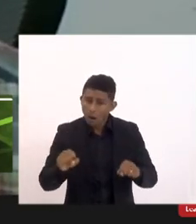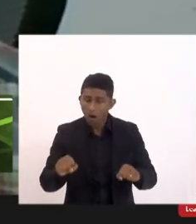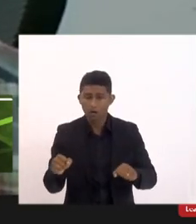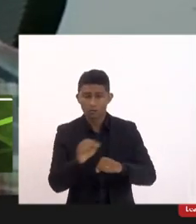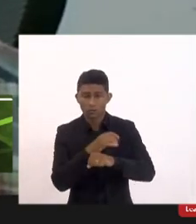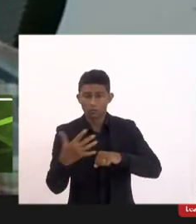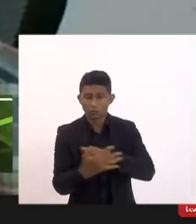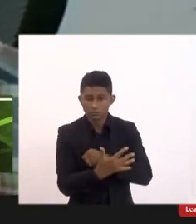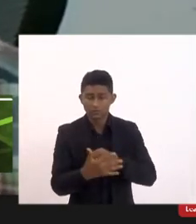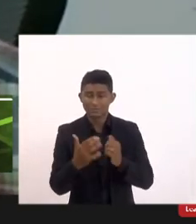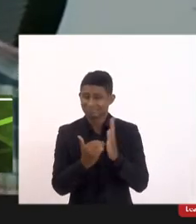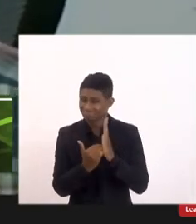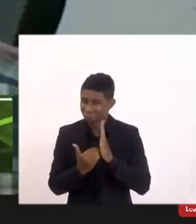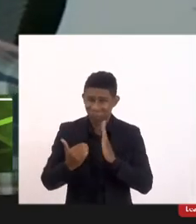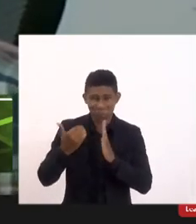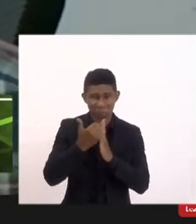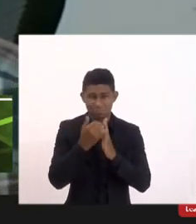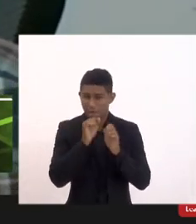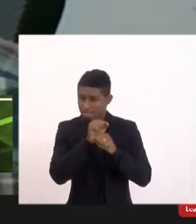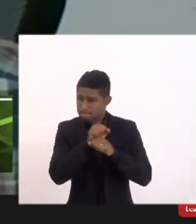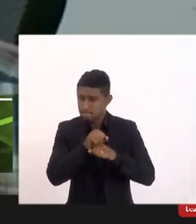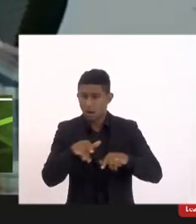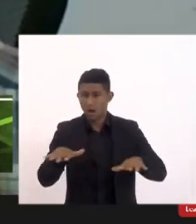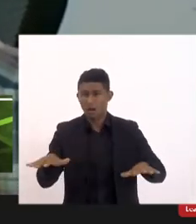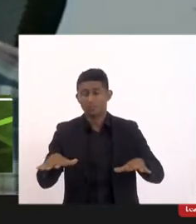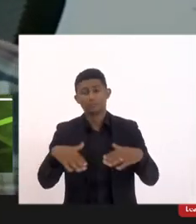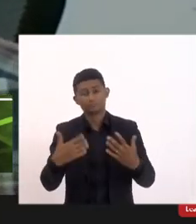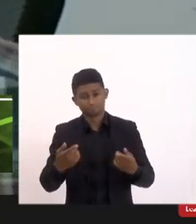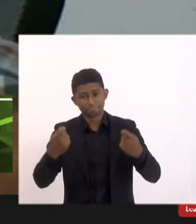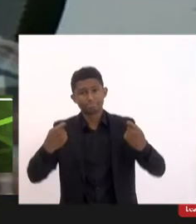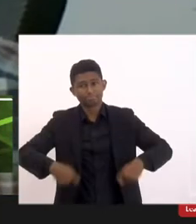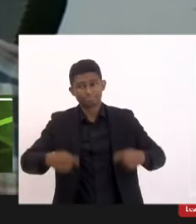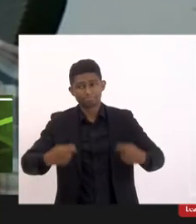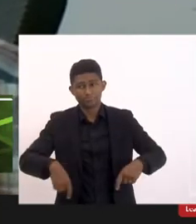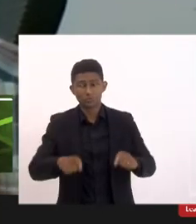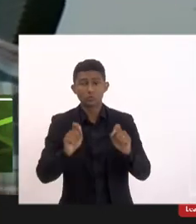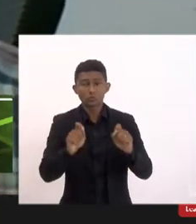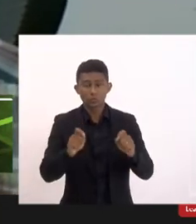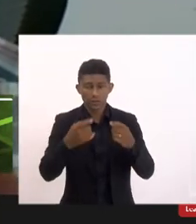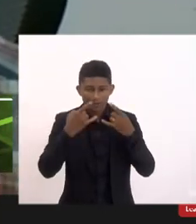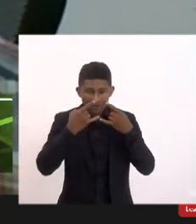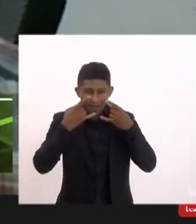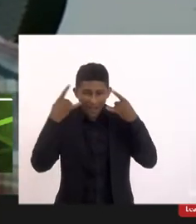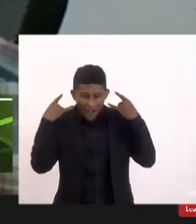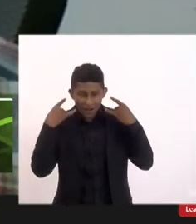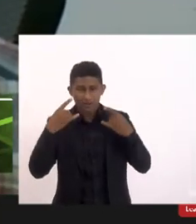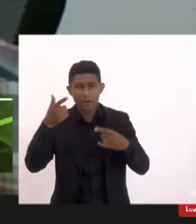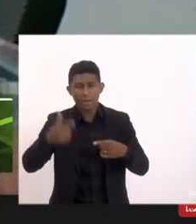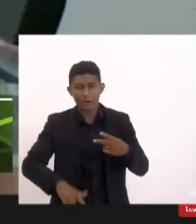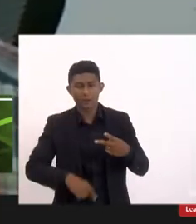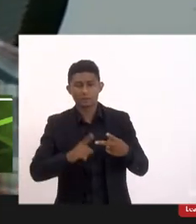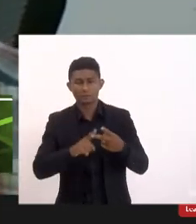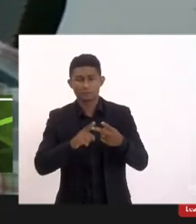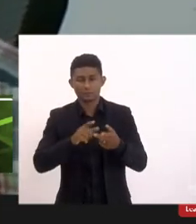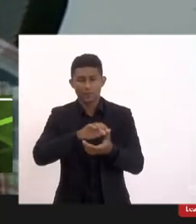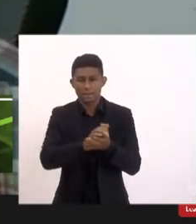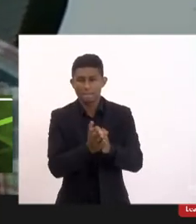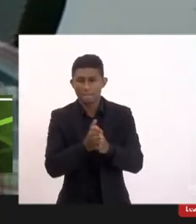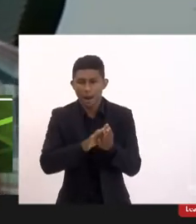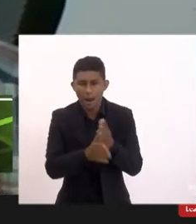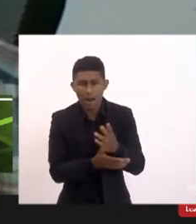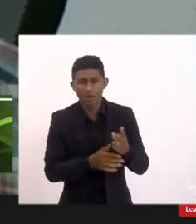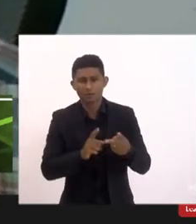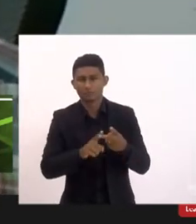é necessária nesse momento. Então, adequado uso de máscara, lavagem das mãos, distanciamento social, são cuidados que devem ser